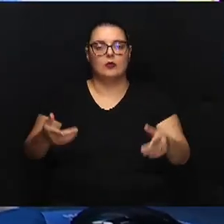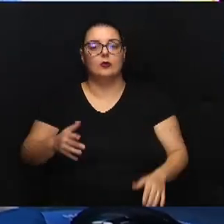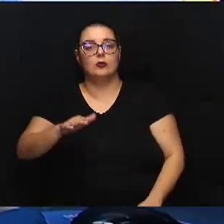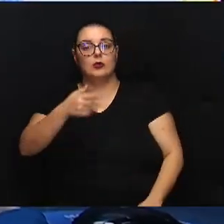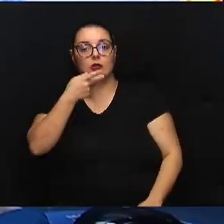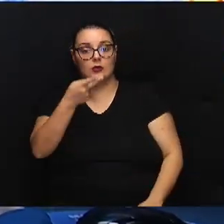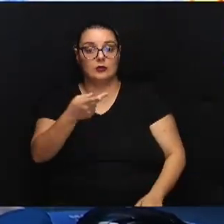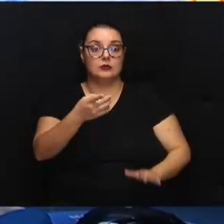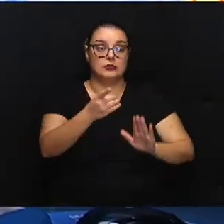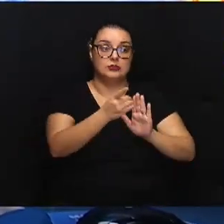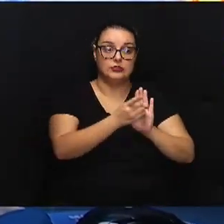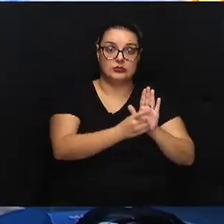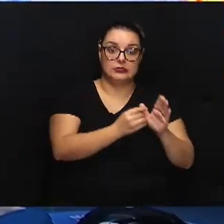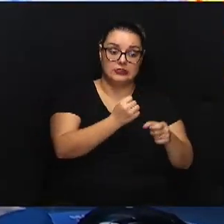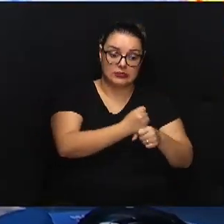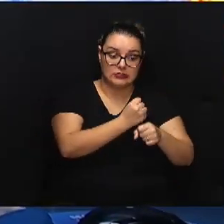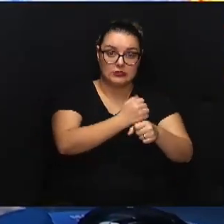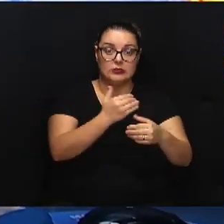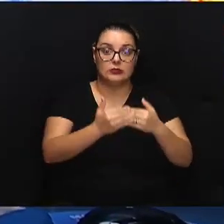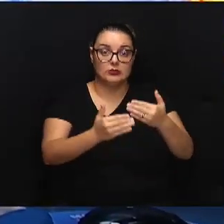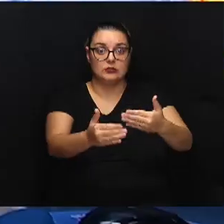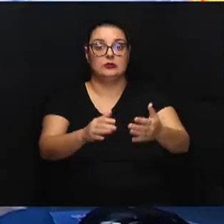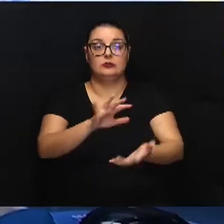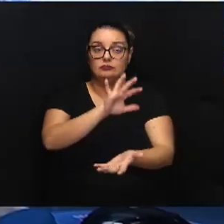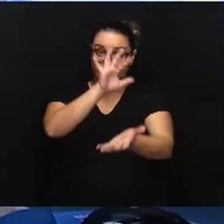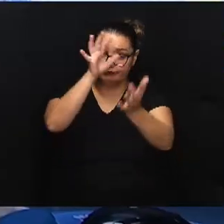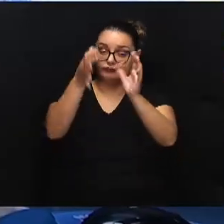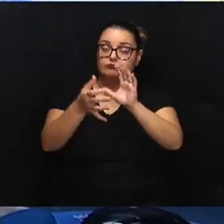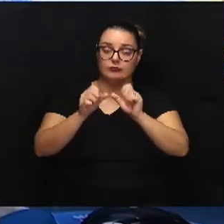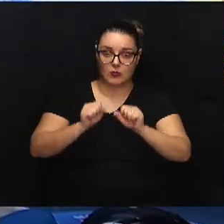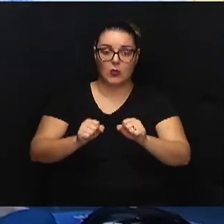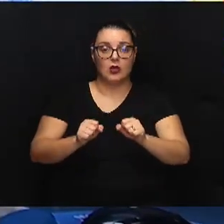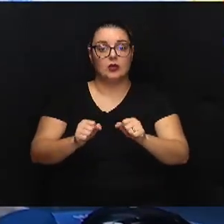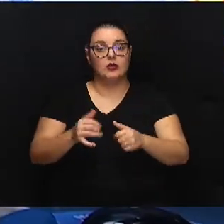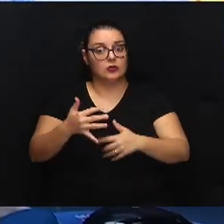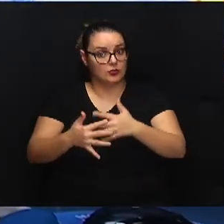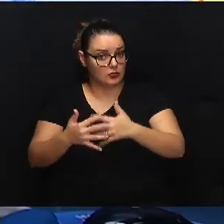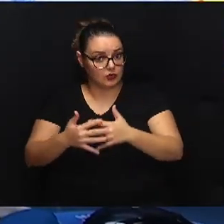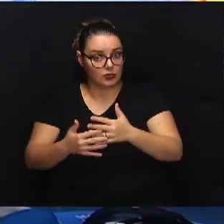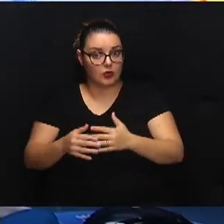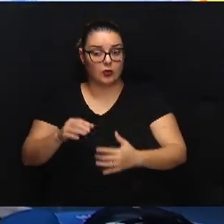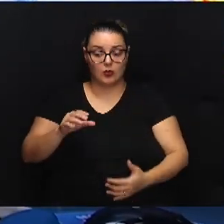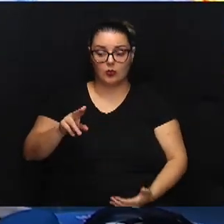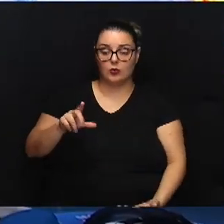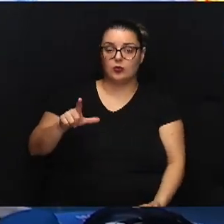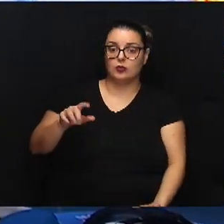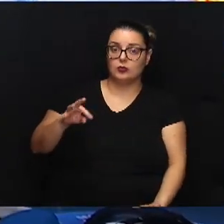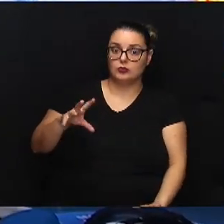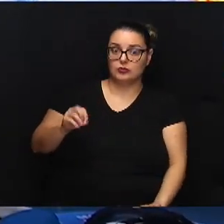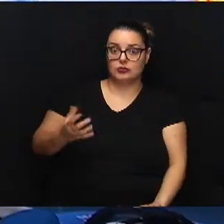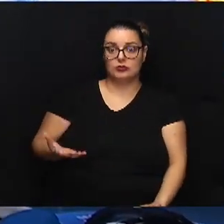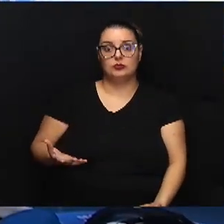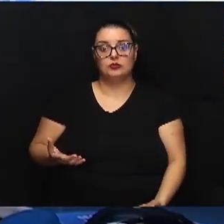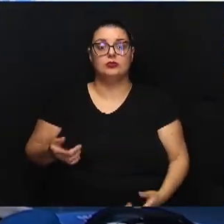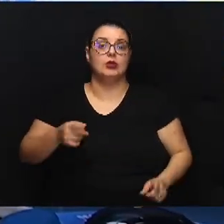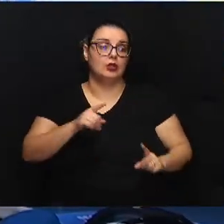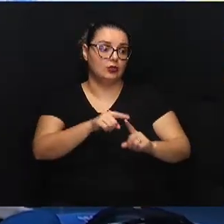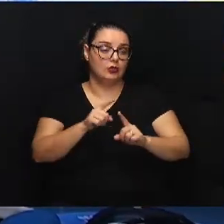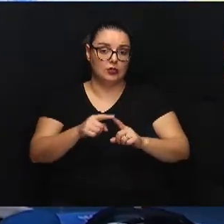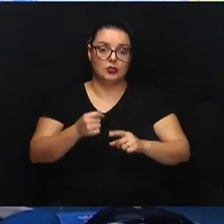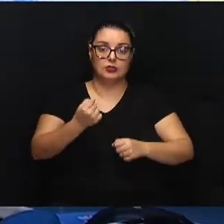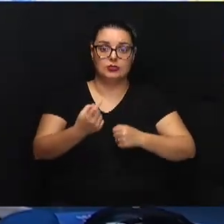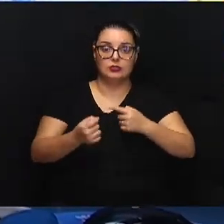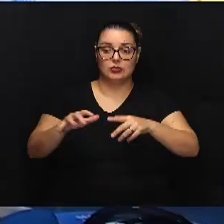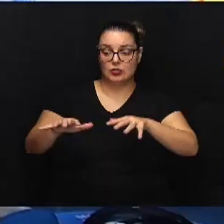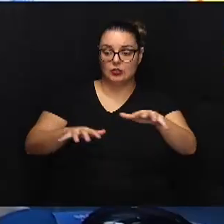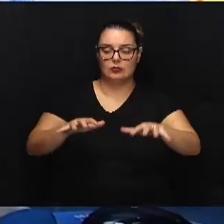próximas décadas, né, em que as mudanças climáticas podem inviabilizar o cultivos que são típicos de determinadas